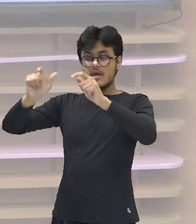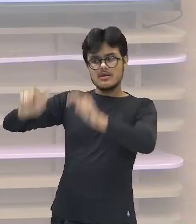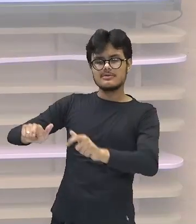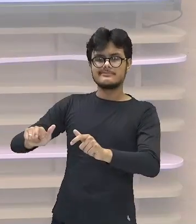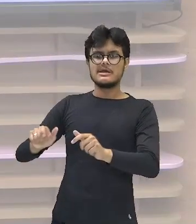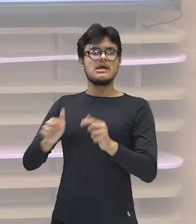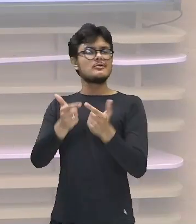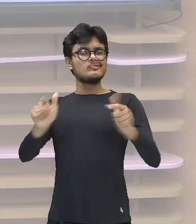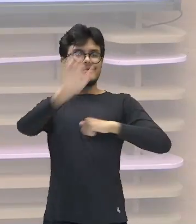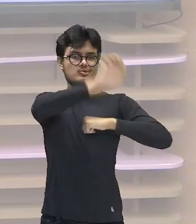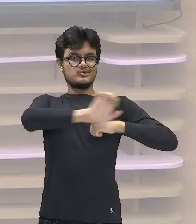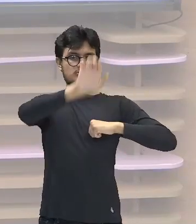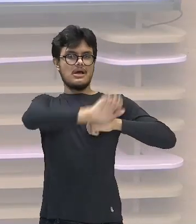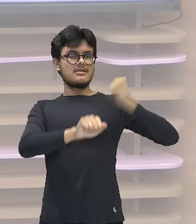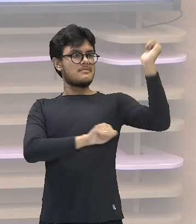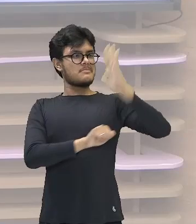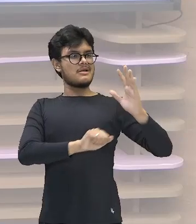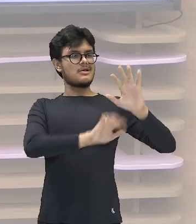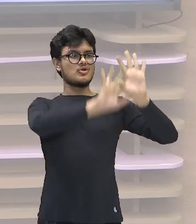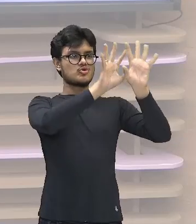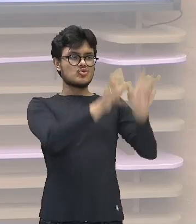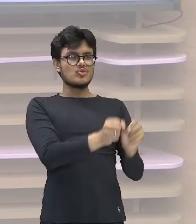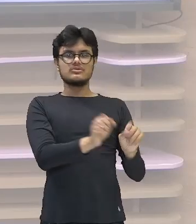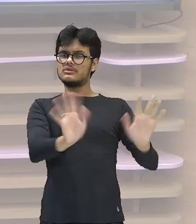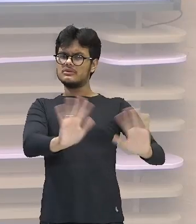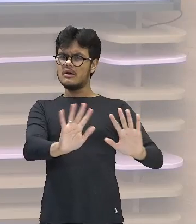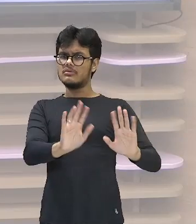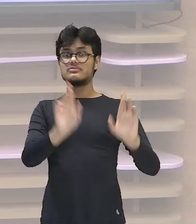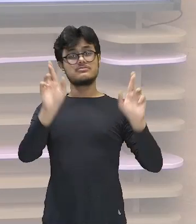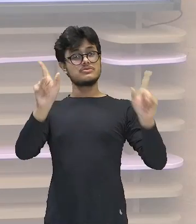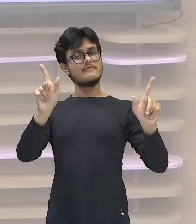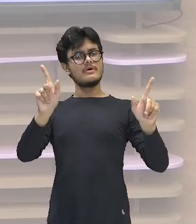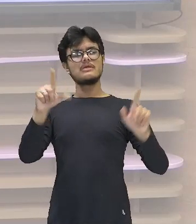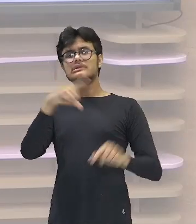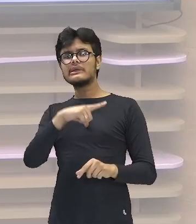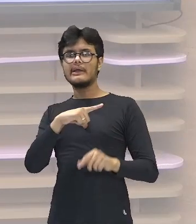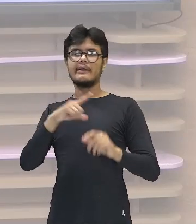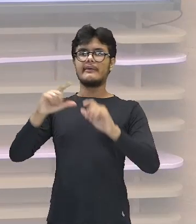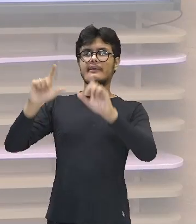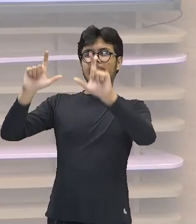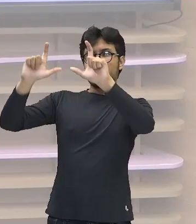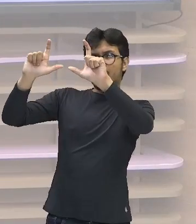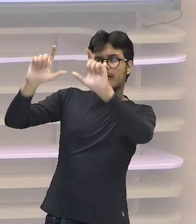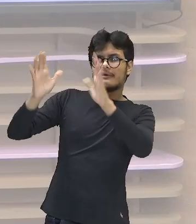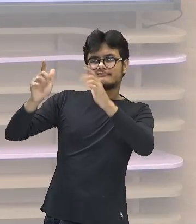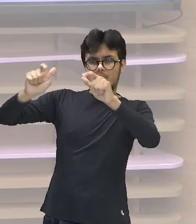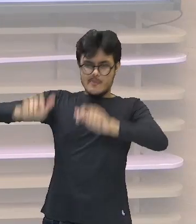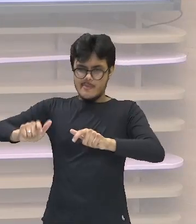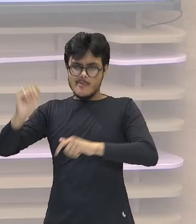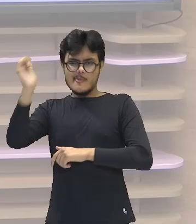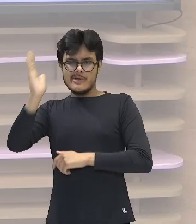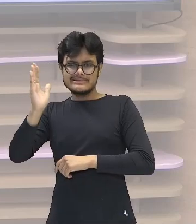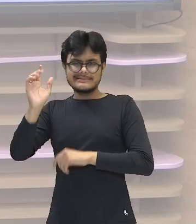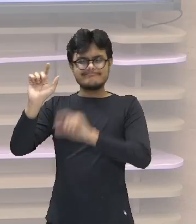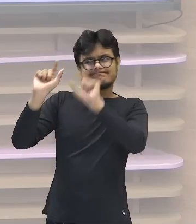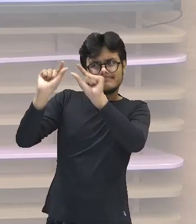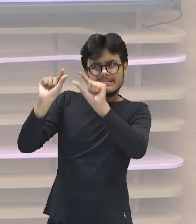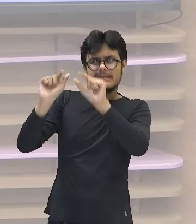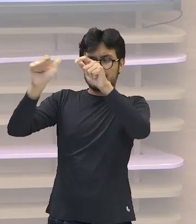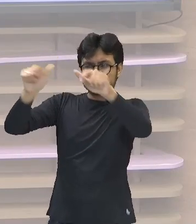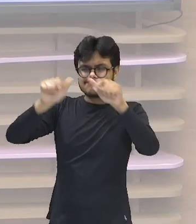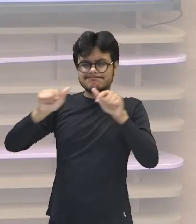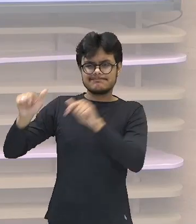os estados que a gente tem atualmente, tá bom? Então, nós tínhamos um território com uma delimitação, com as fronteiras ali